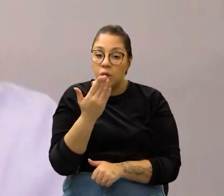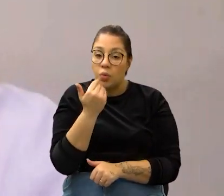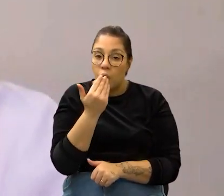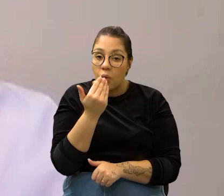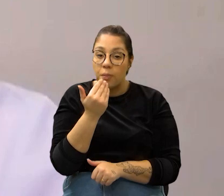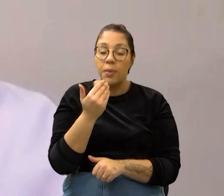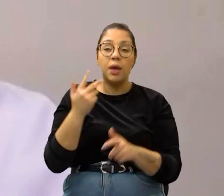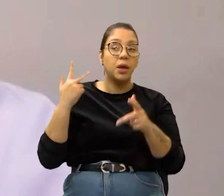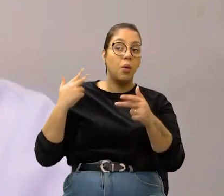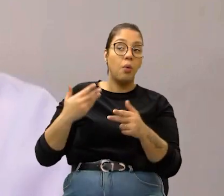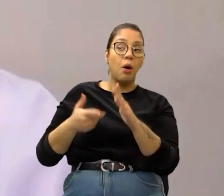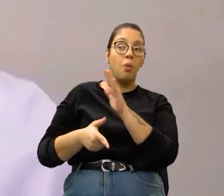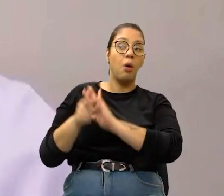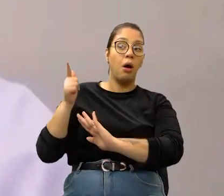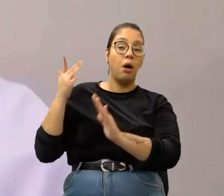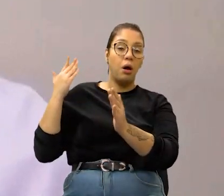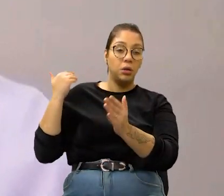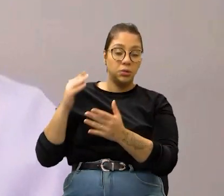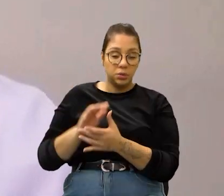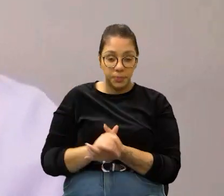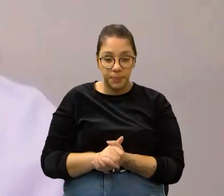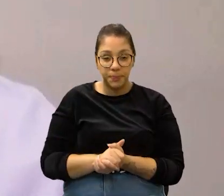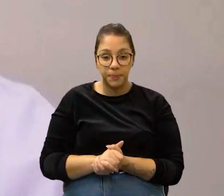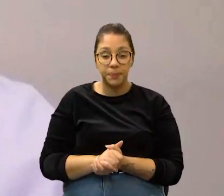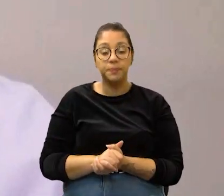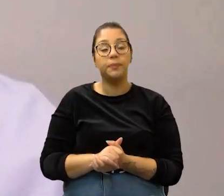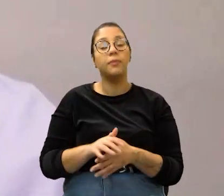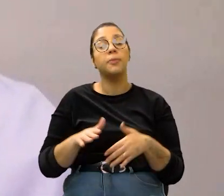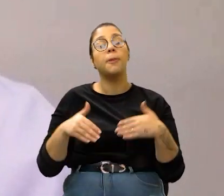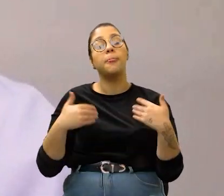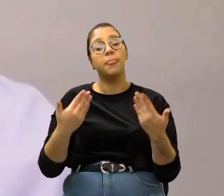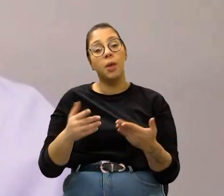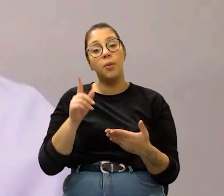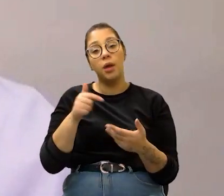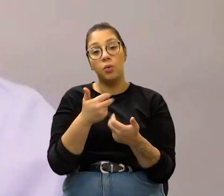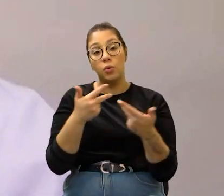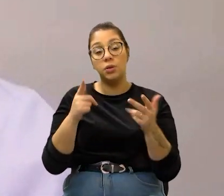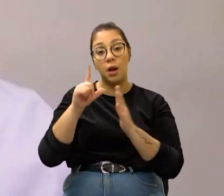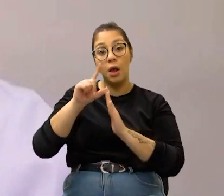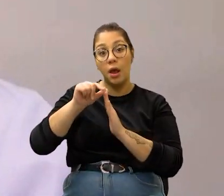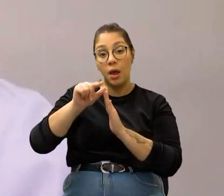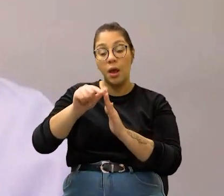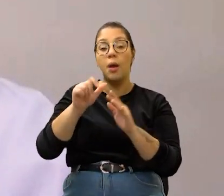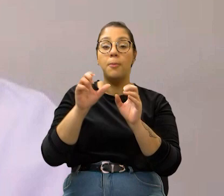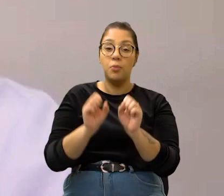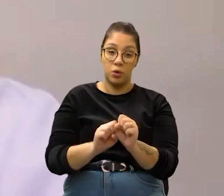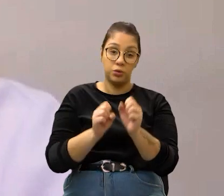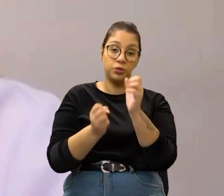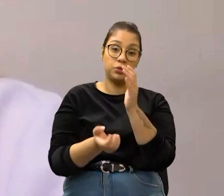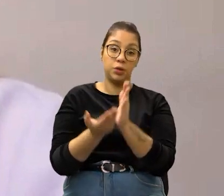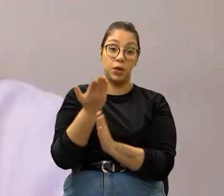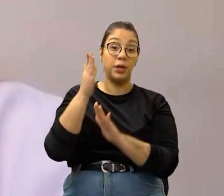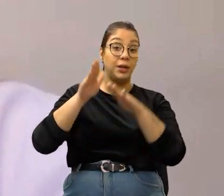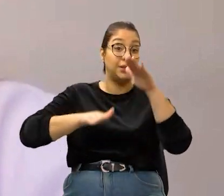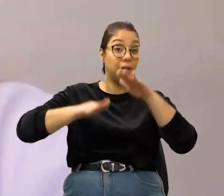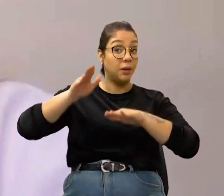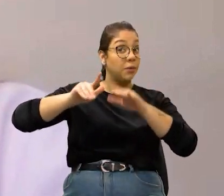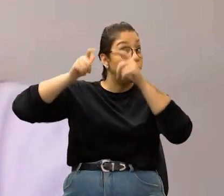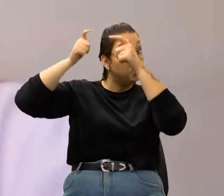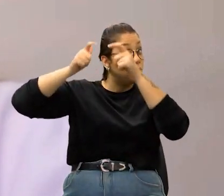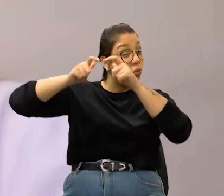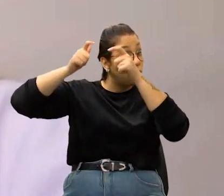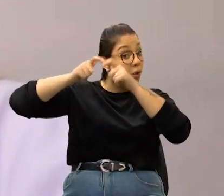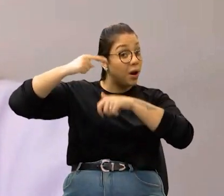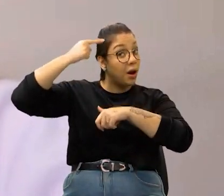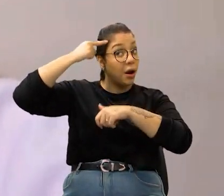alimentar inicialmente da mesma forma que antes. Então, são sequelas que podem vir dependendo do local